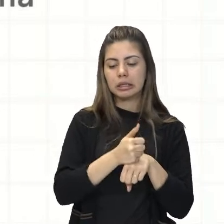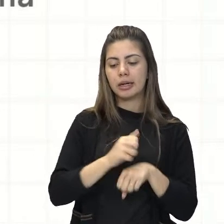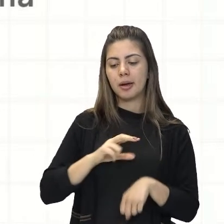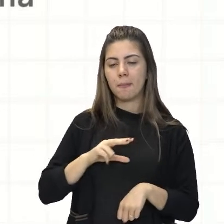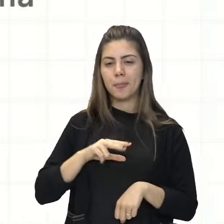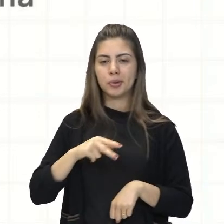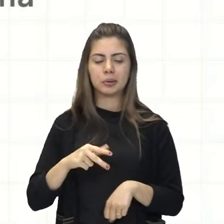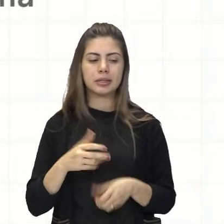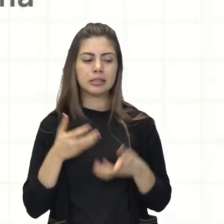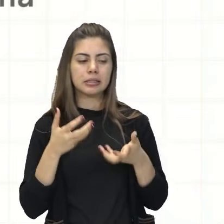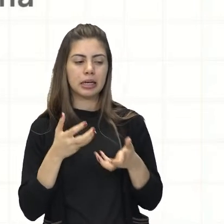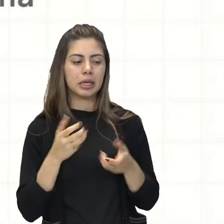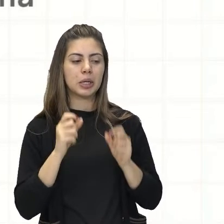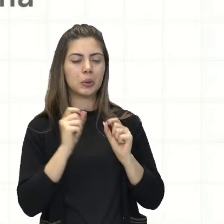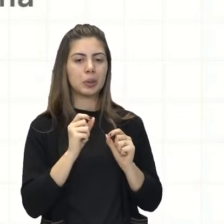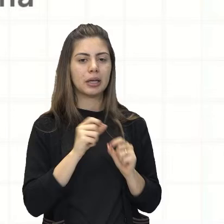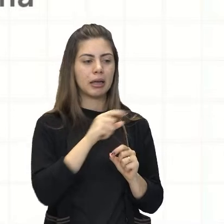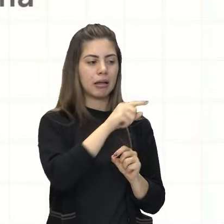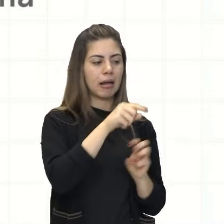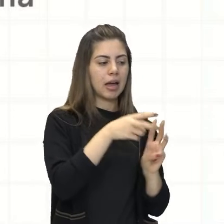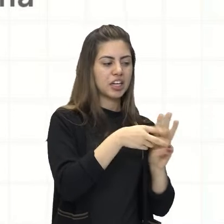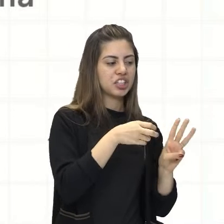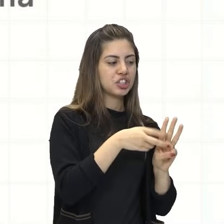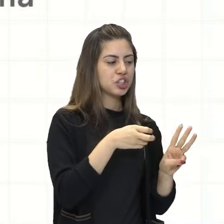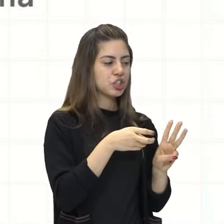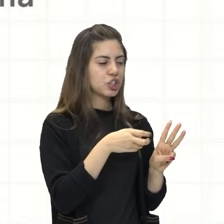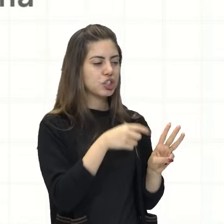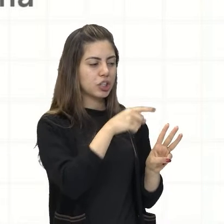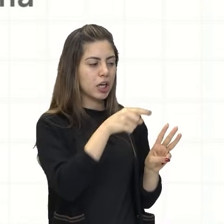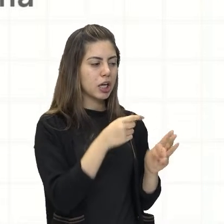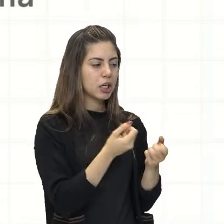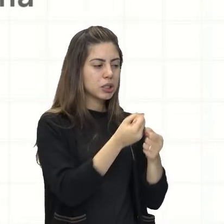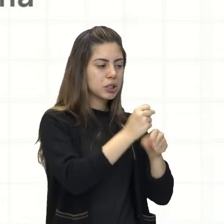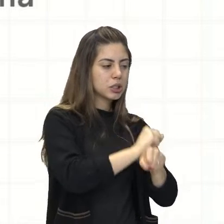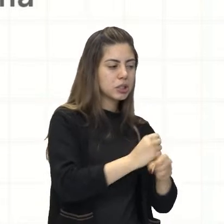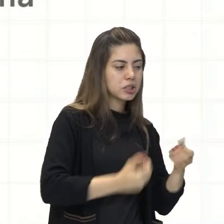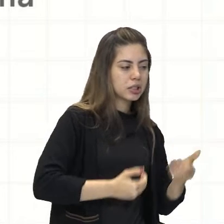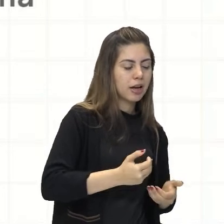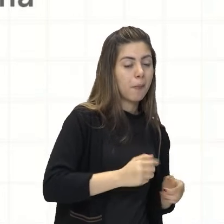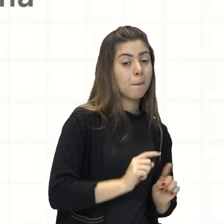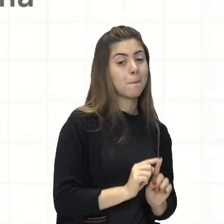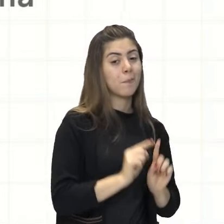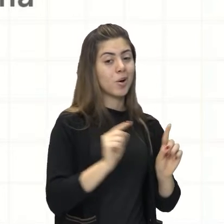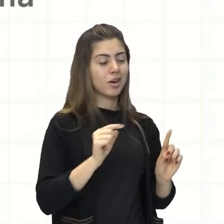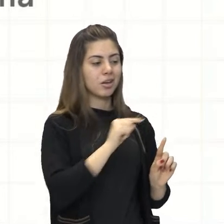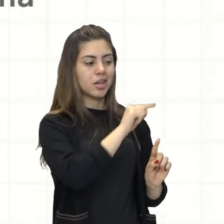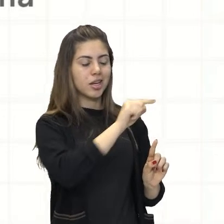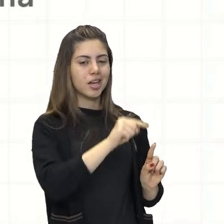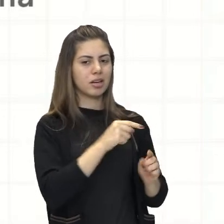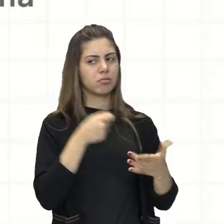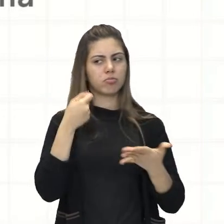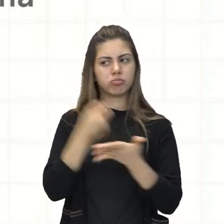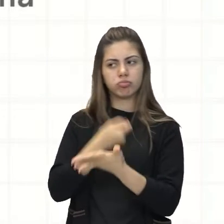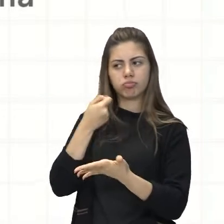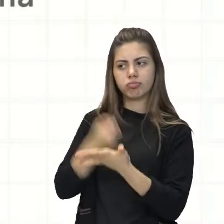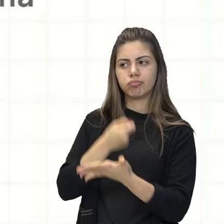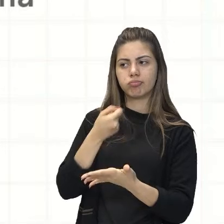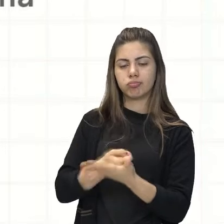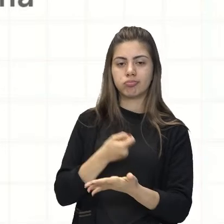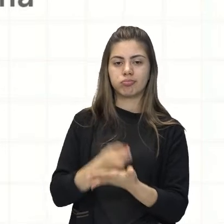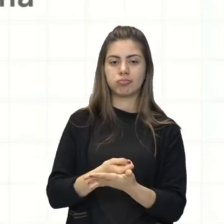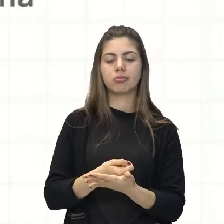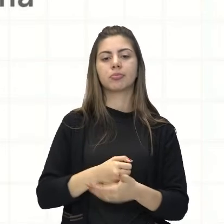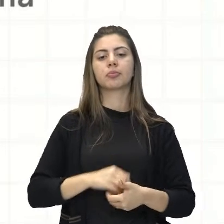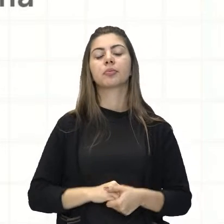a imposição da escravização da mão de obra indígena. No entanto, encontrou resistência, né, por meio dos próprios